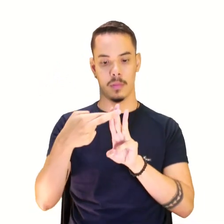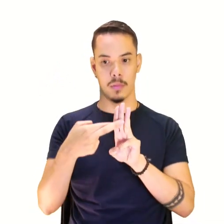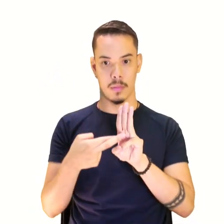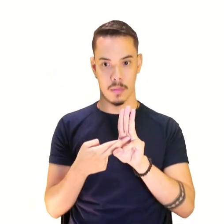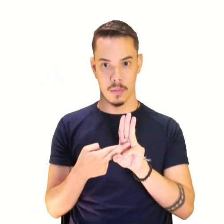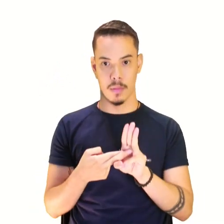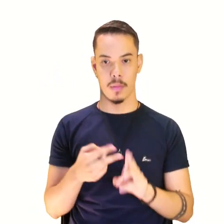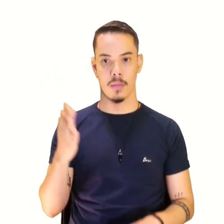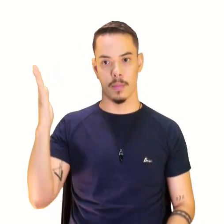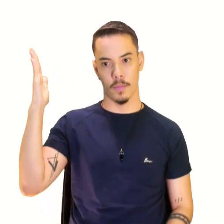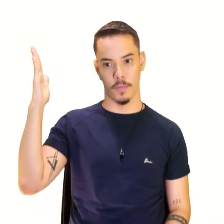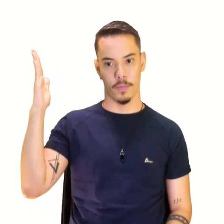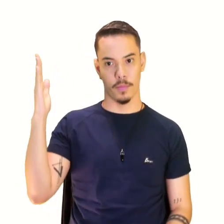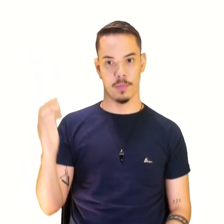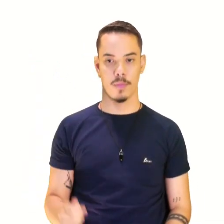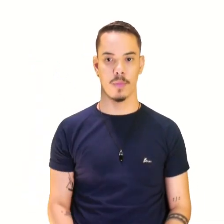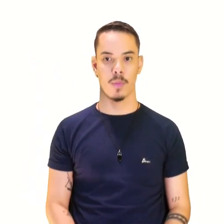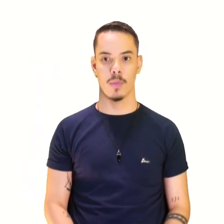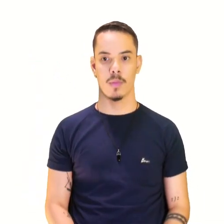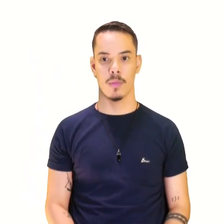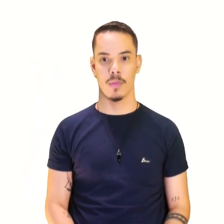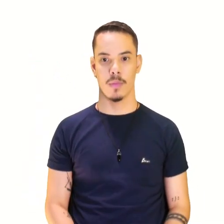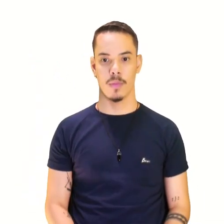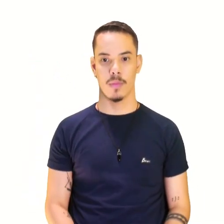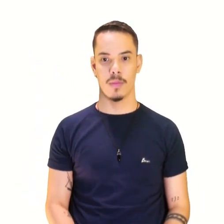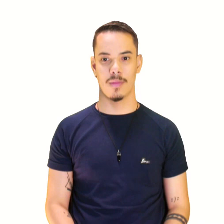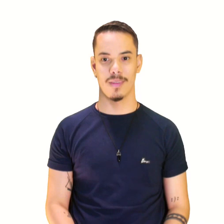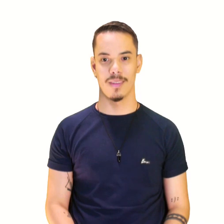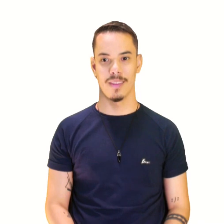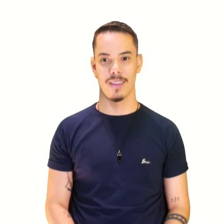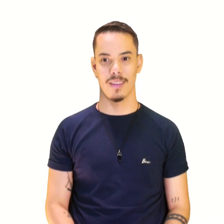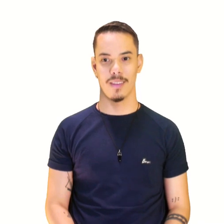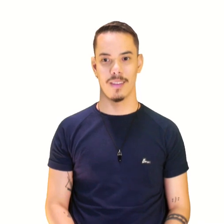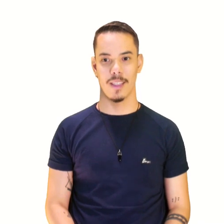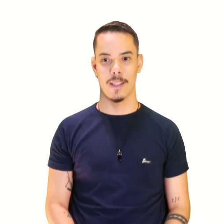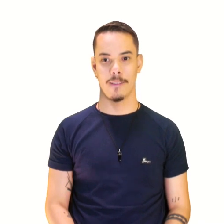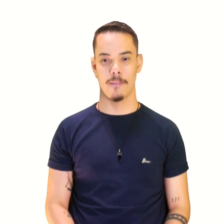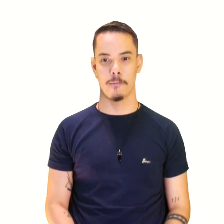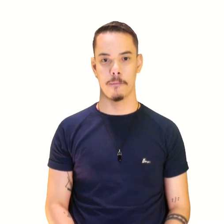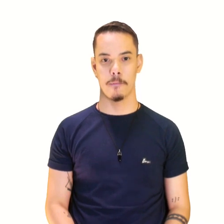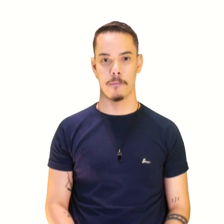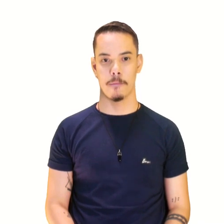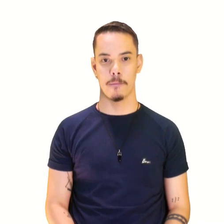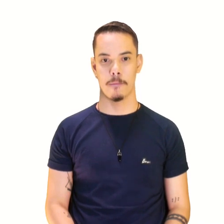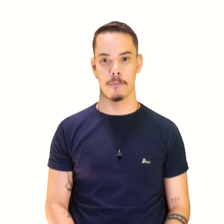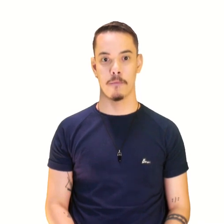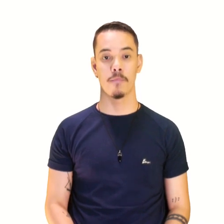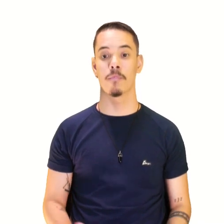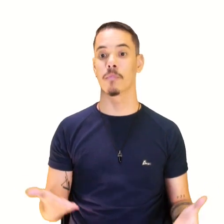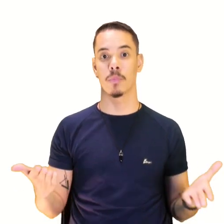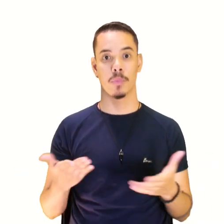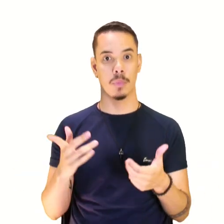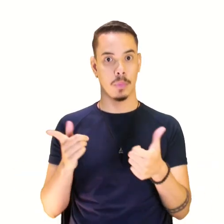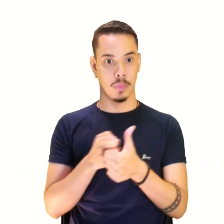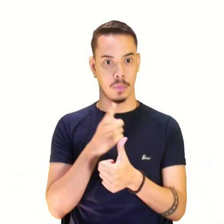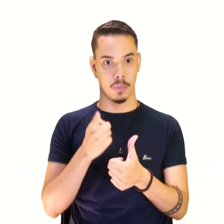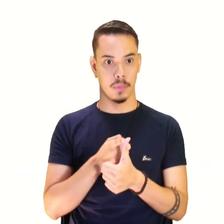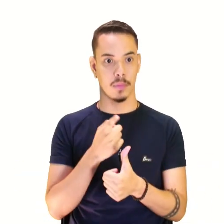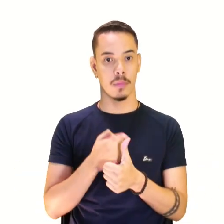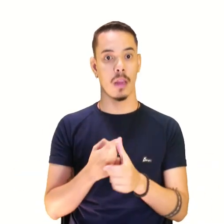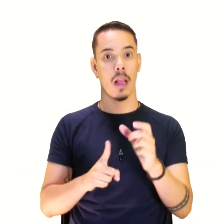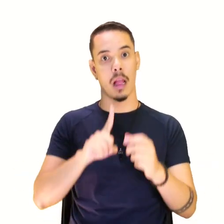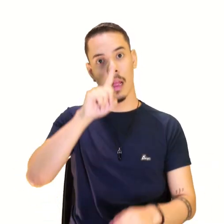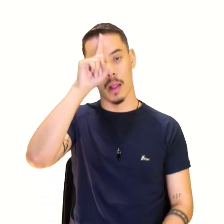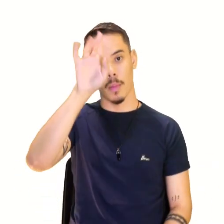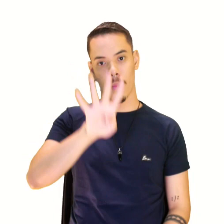os pegadas na areia. Quase no barro, né? Porque pegada marrom. Vamos lá, 4 passos. Começamos assim. Crie uma tabela